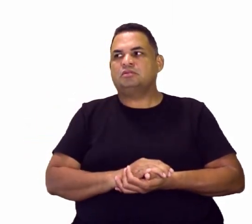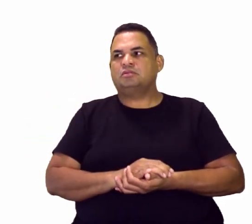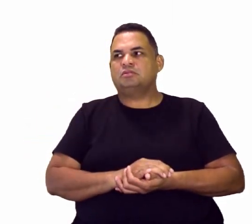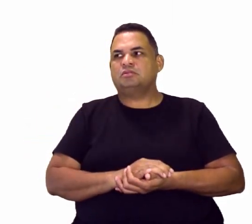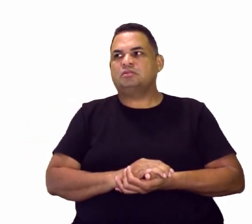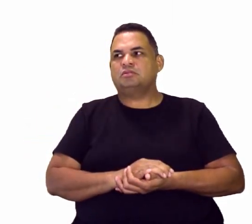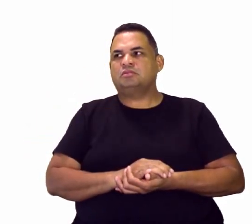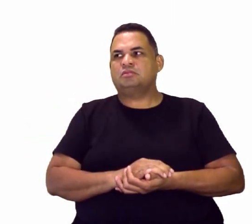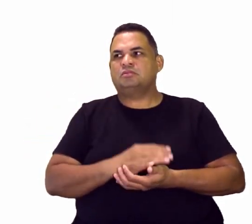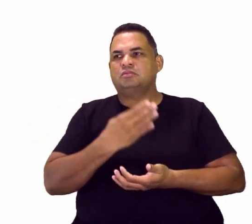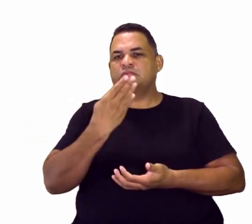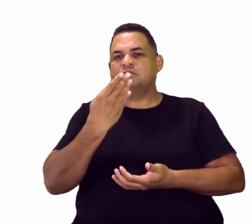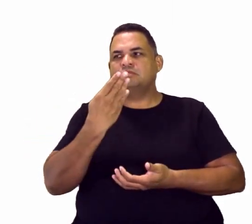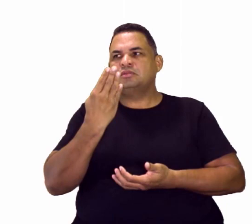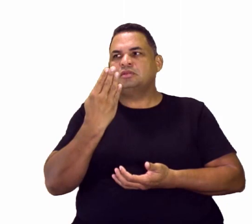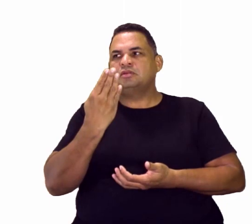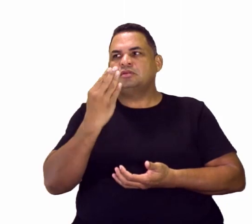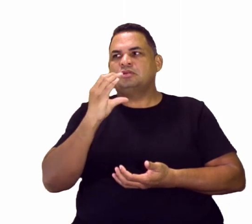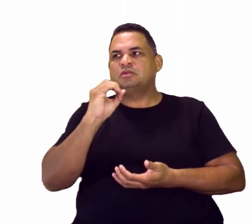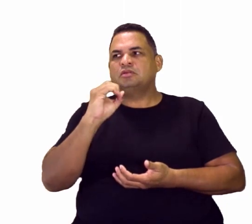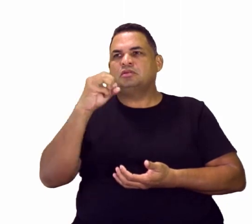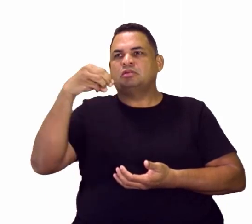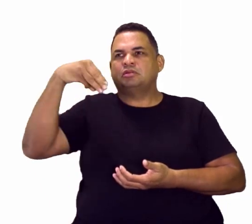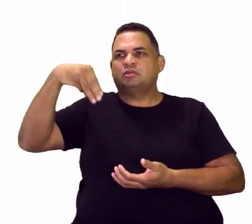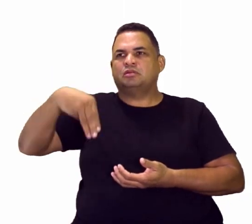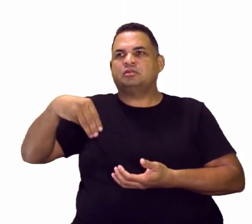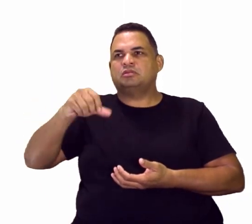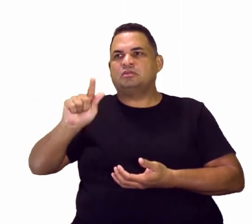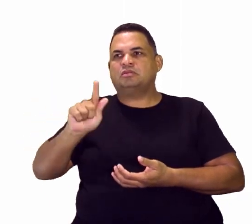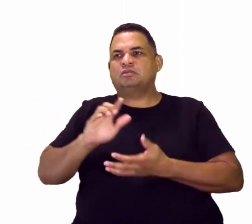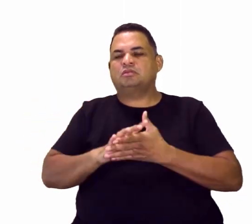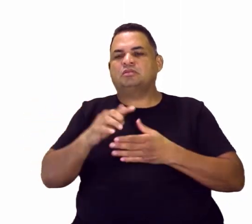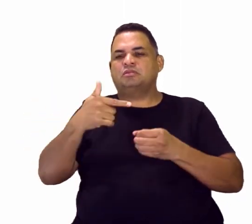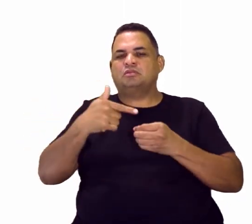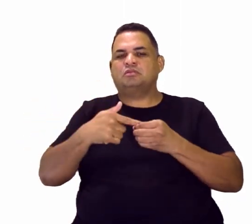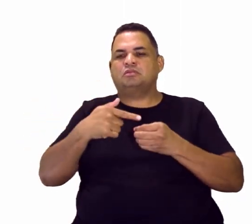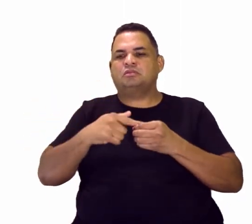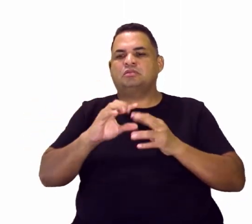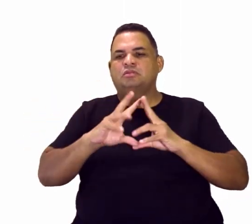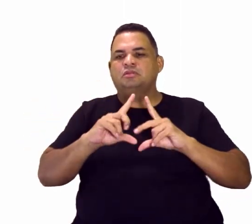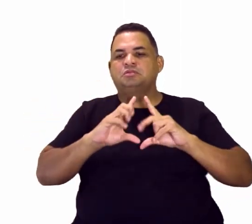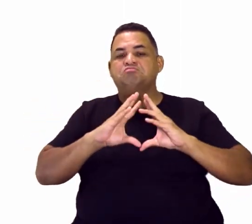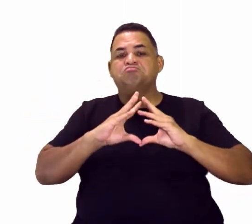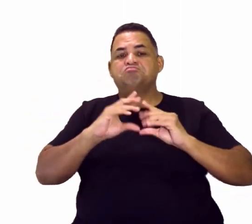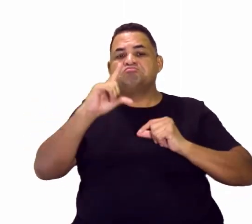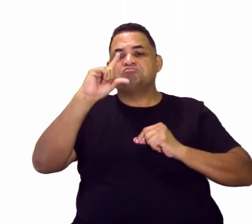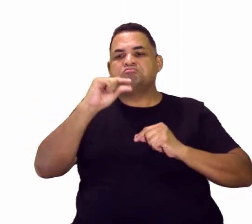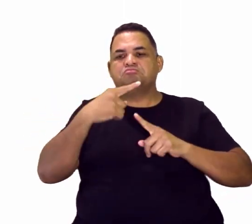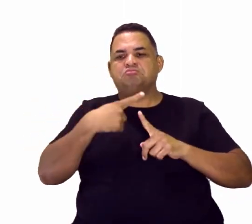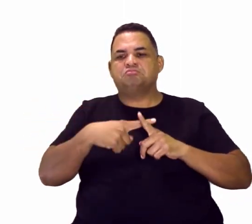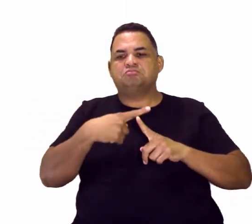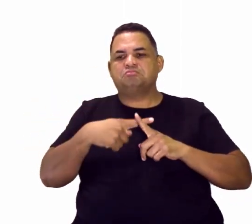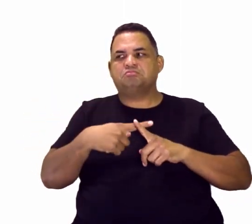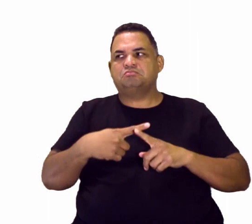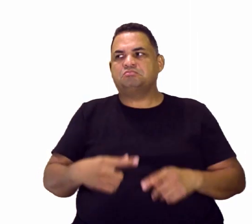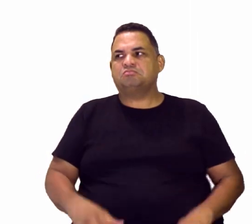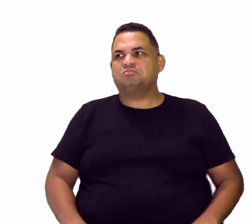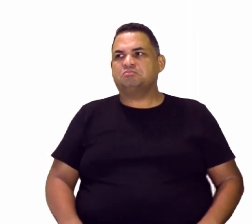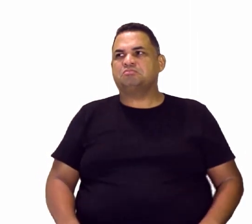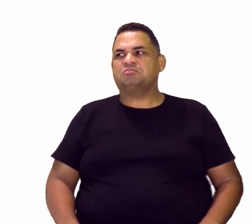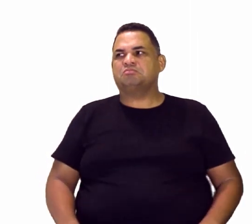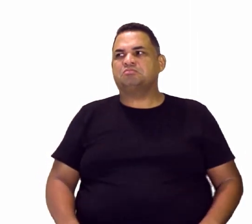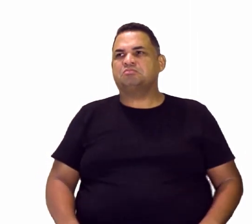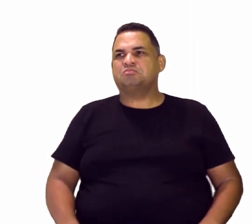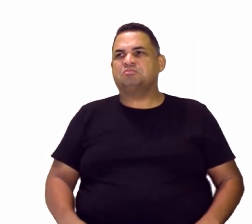água aumentou e os 40 ml de gasolina diminuiu. Diminuiu por quê? Diminuiu por